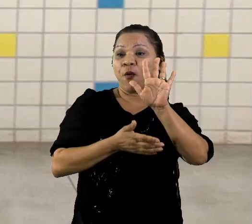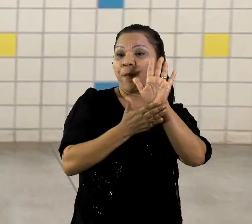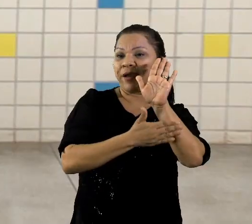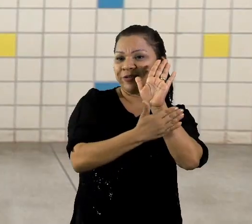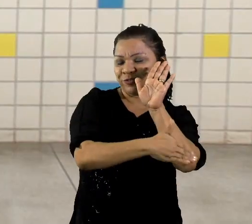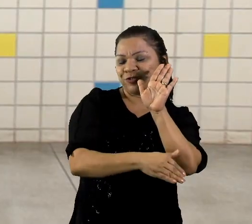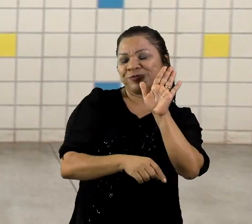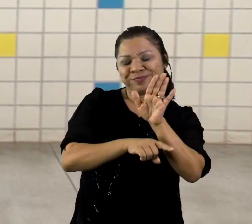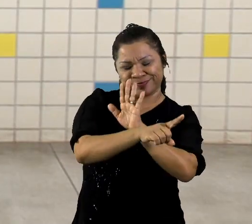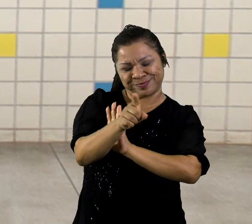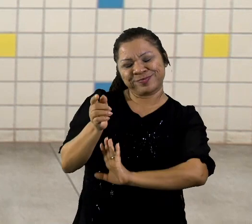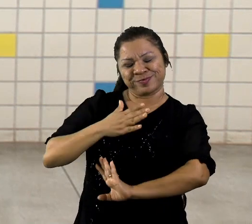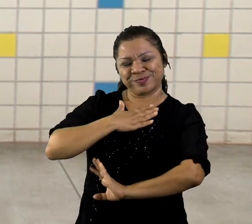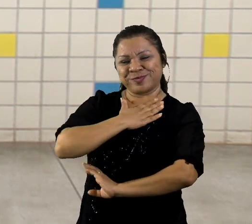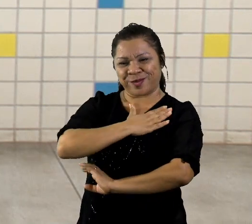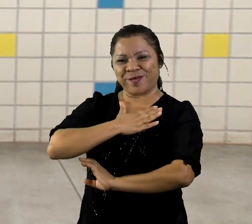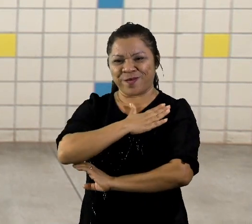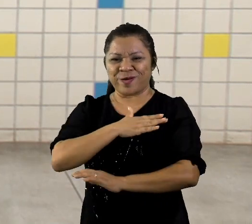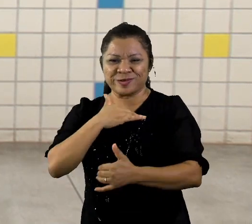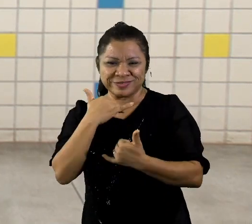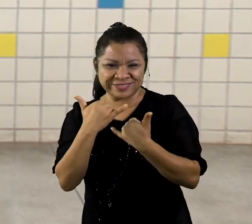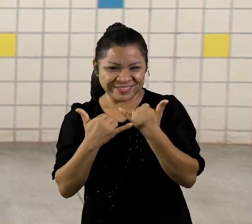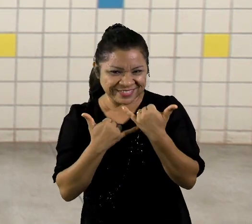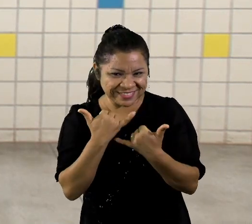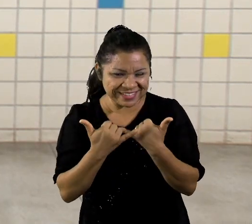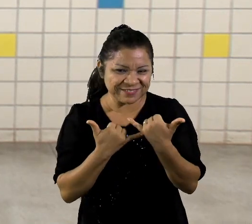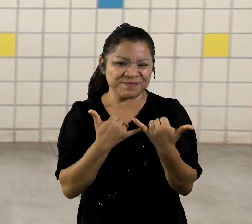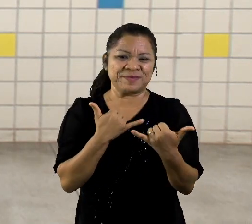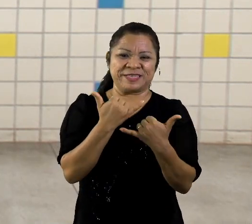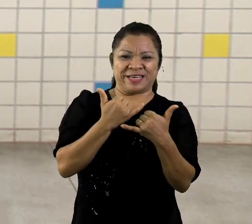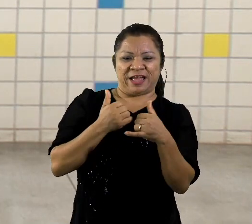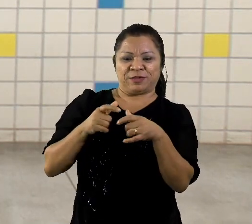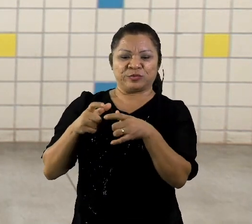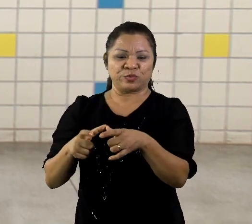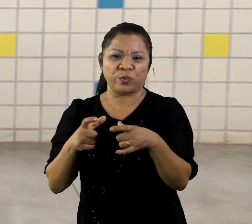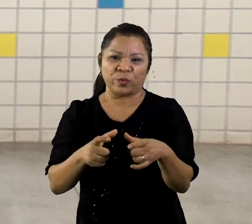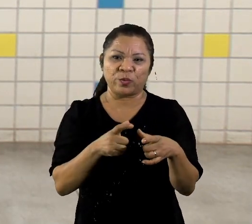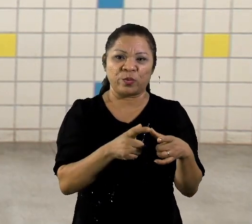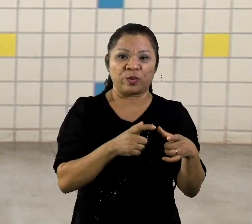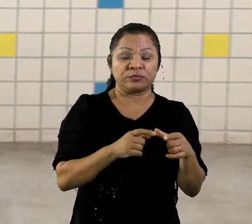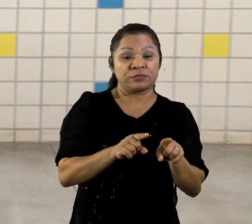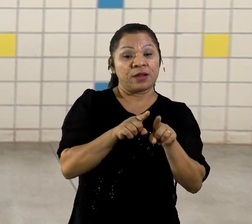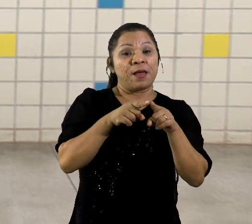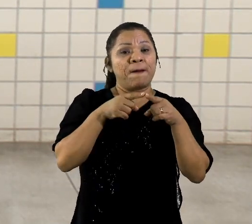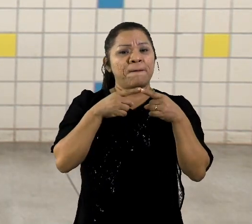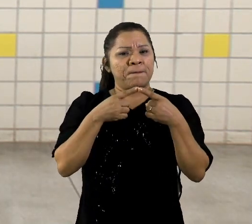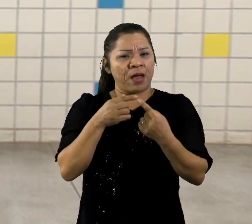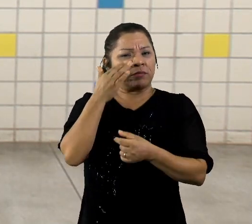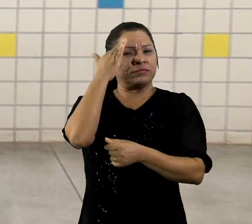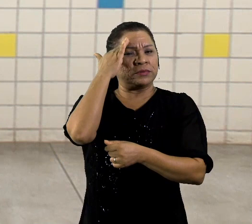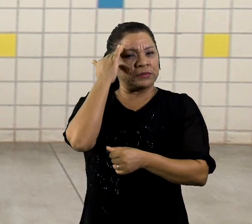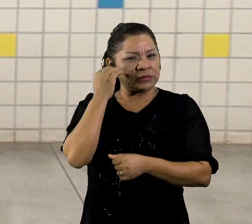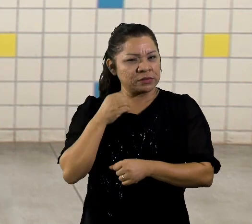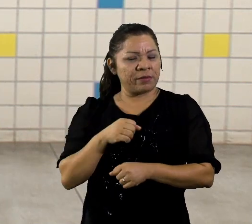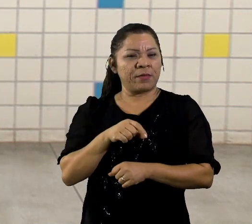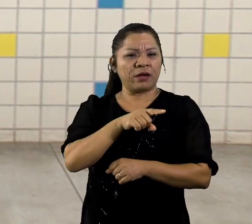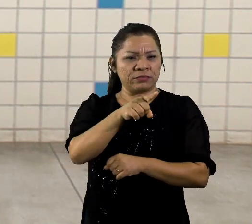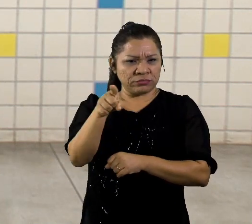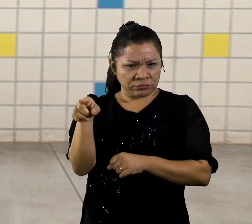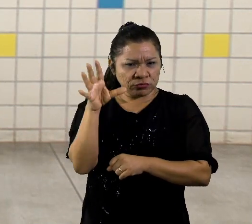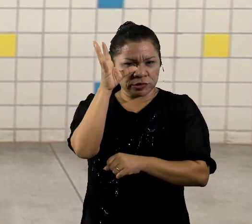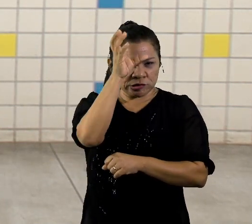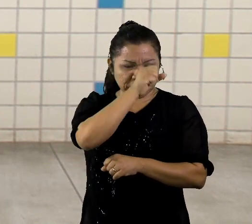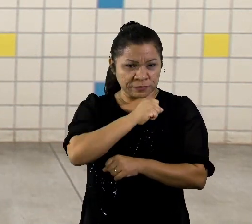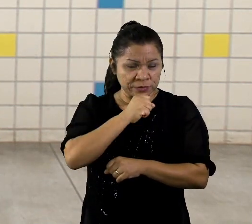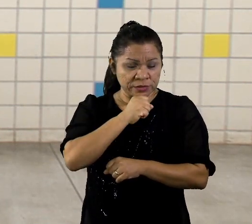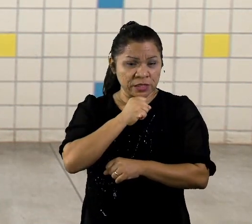joguinho, da localização? Acredito que sim. Mas para saber se vocês aprenderam, eu quero convidar a cada um